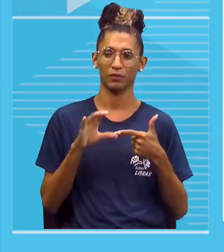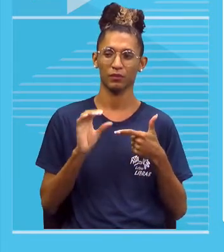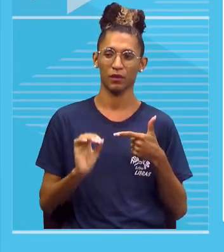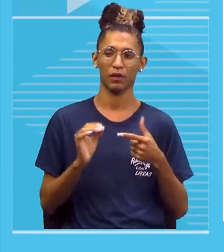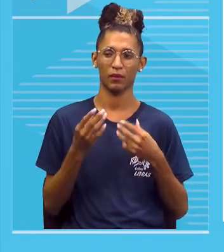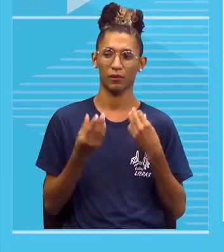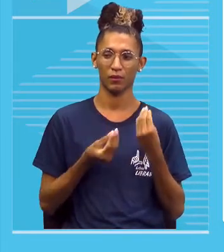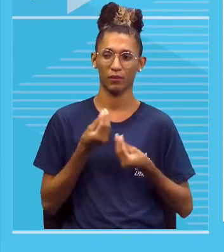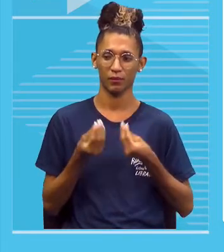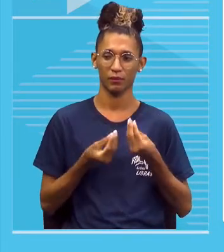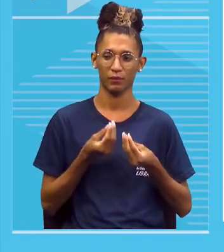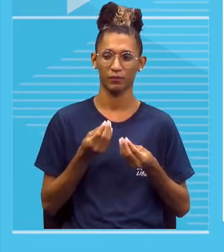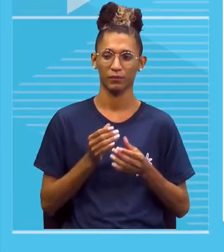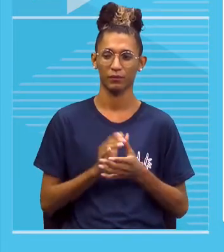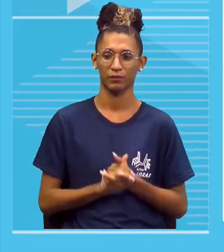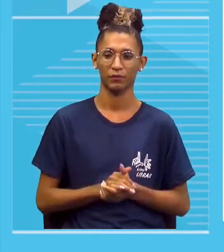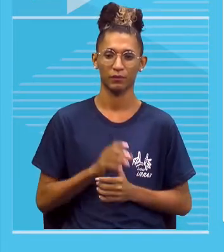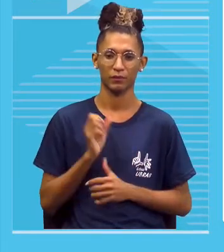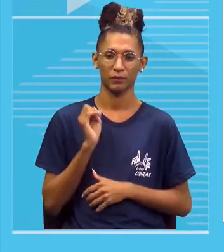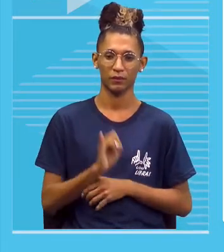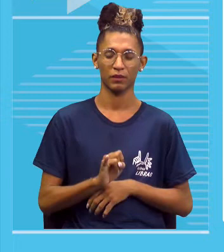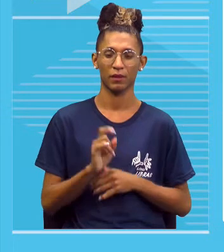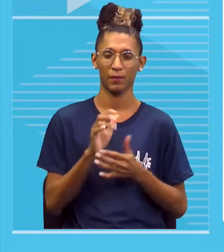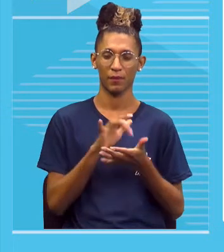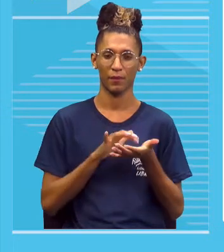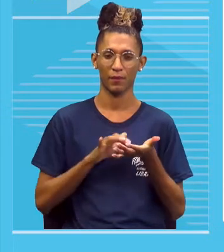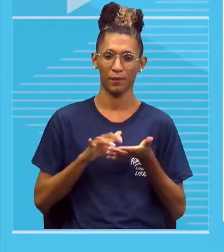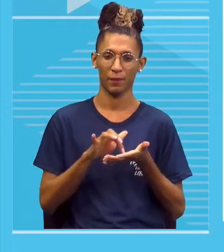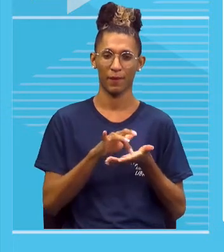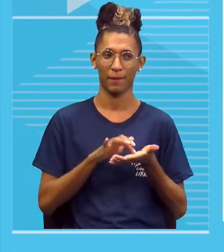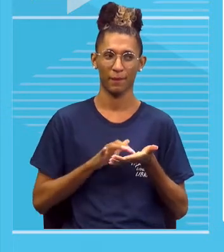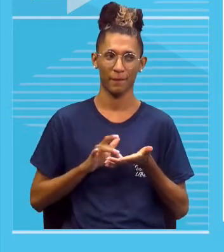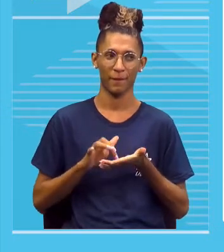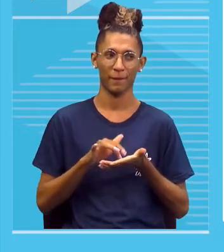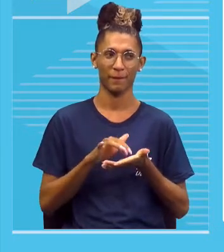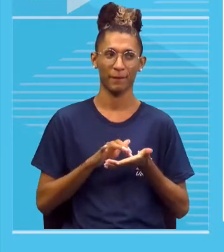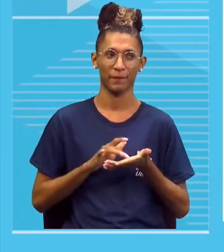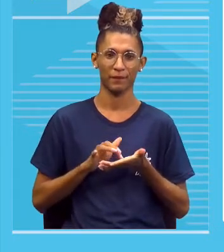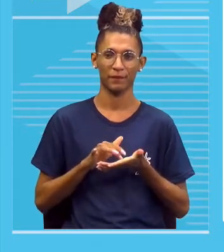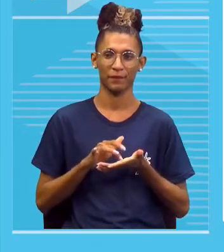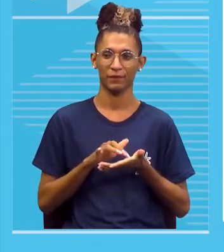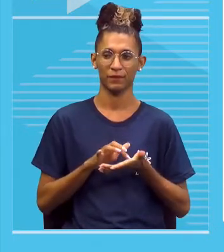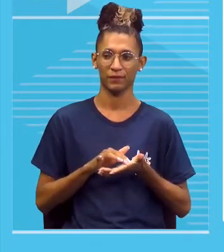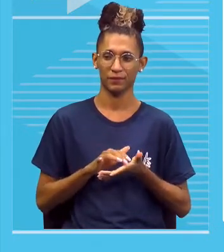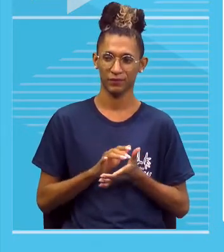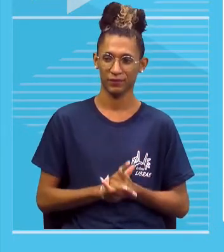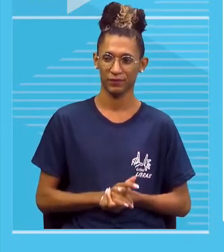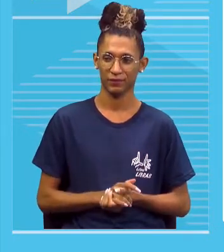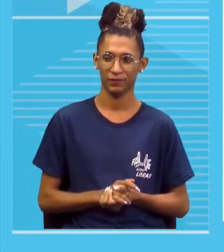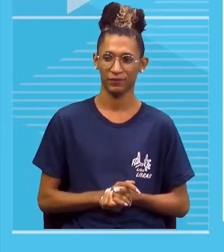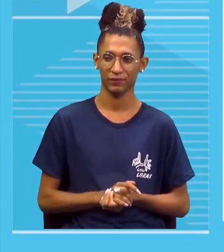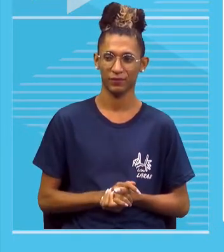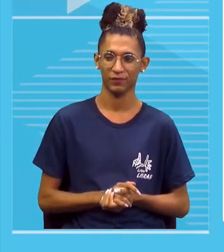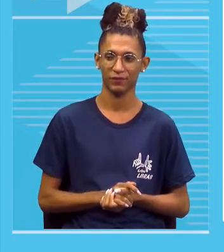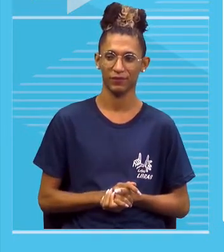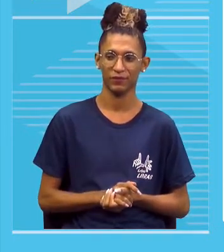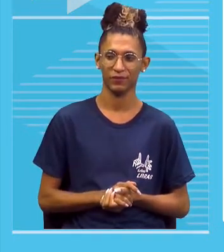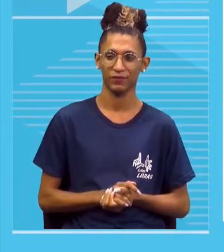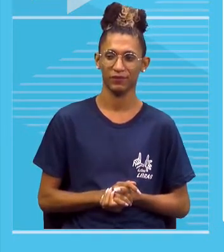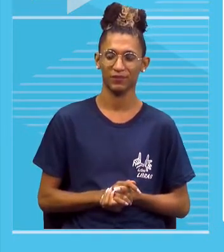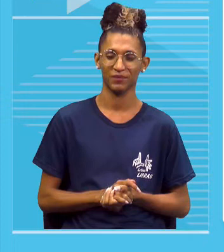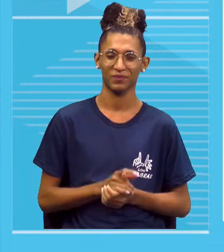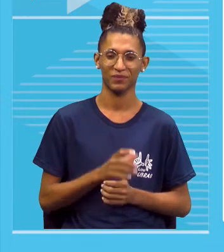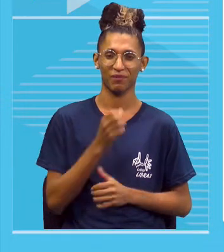Beleza se você digitar está calculado eu digito também na calculadora 2 dividido por Zero no